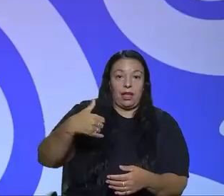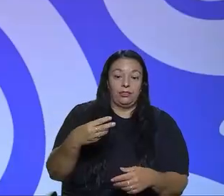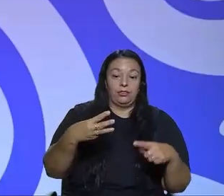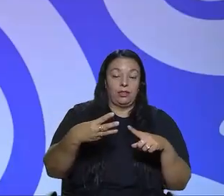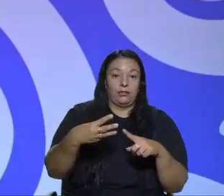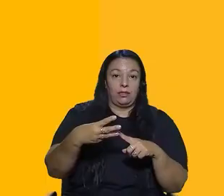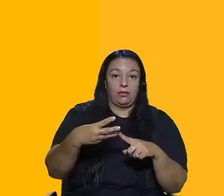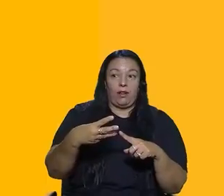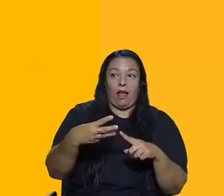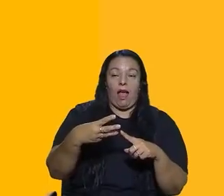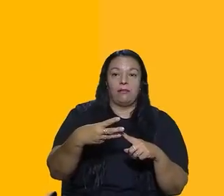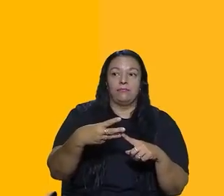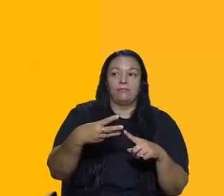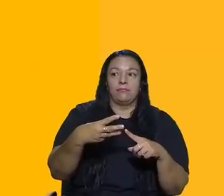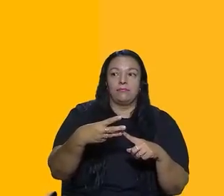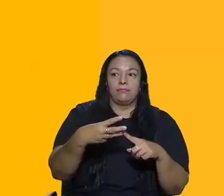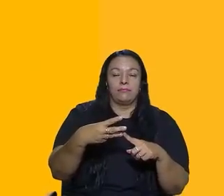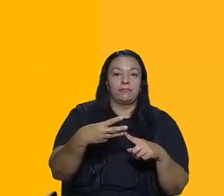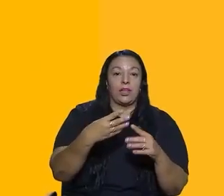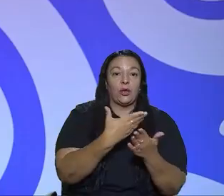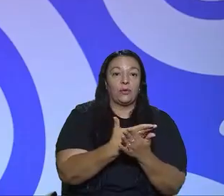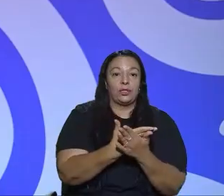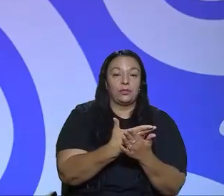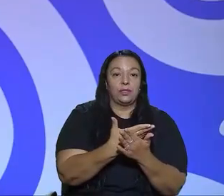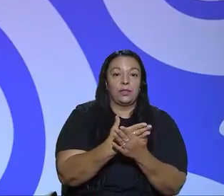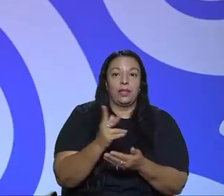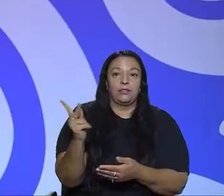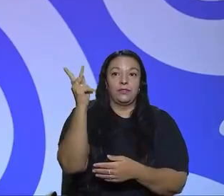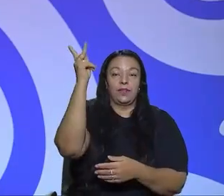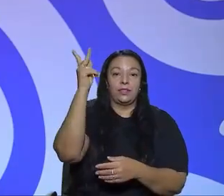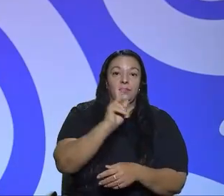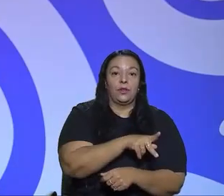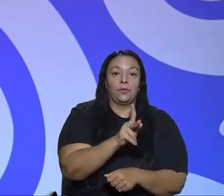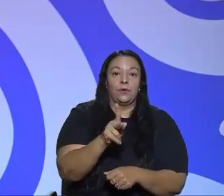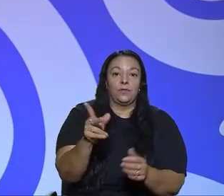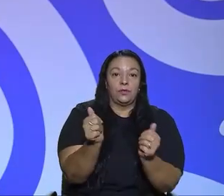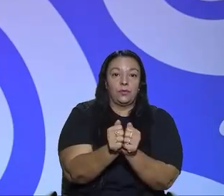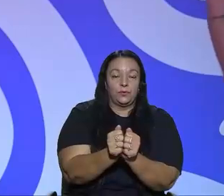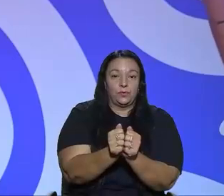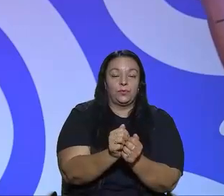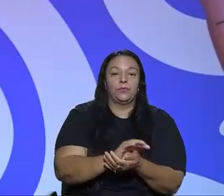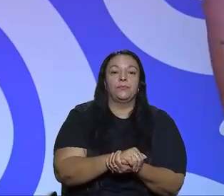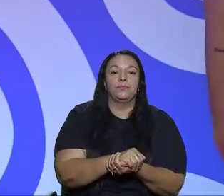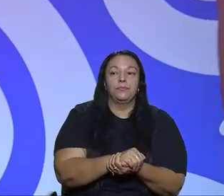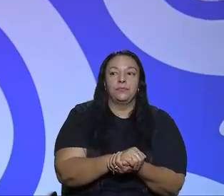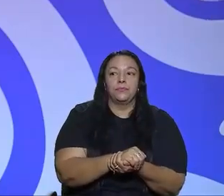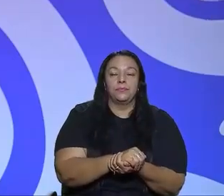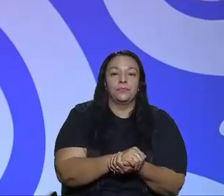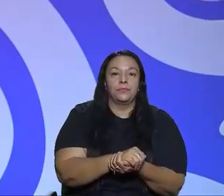lugar, eu convido para vir ao palco o estudante vencedor e seu professor, assim que forem